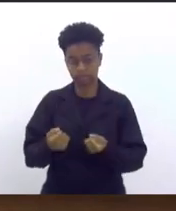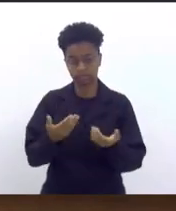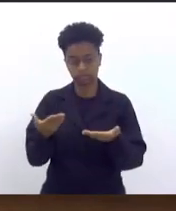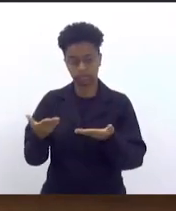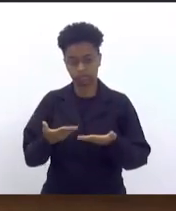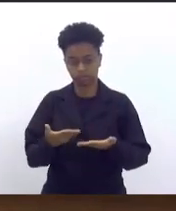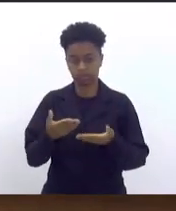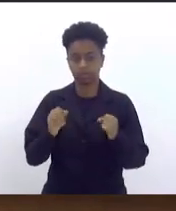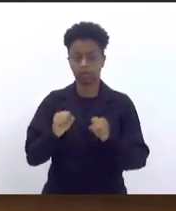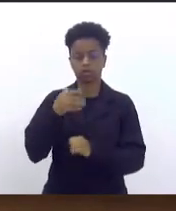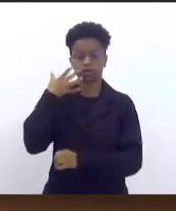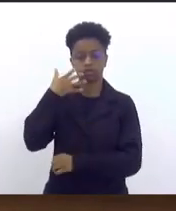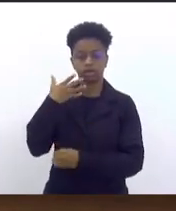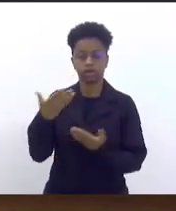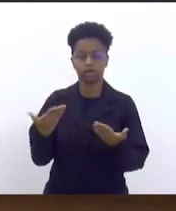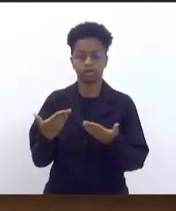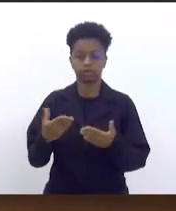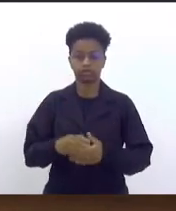funcionando